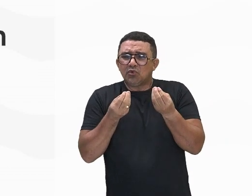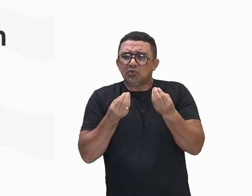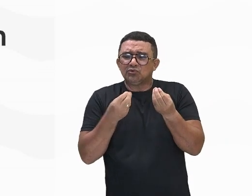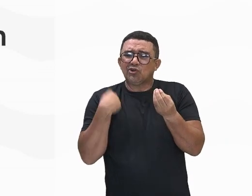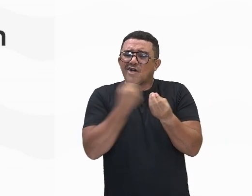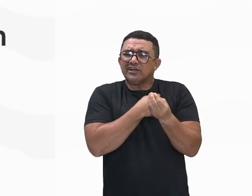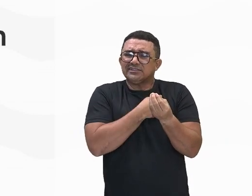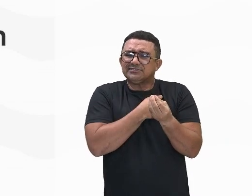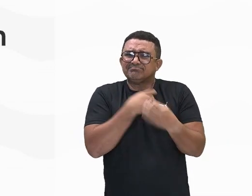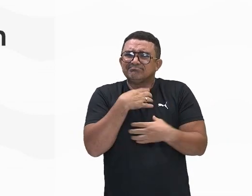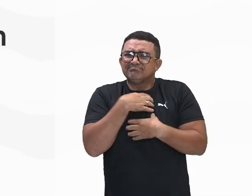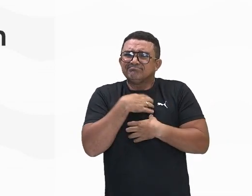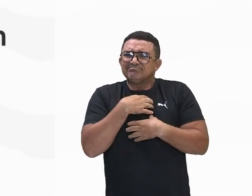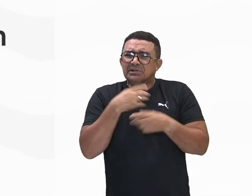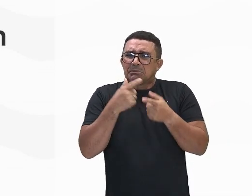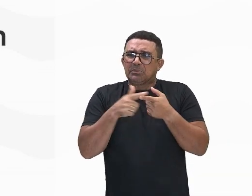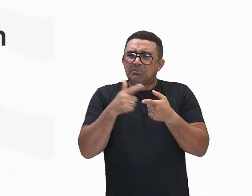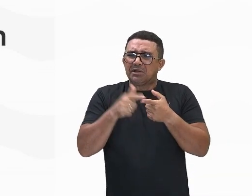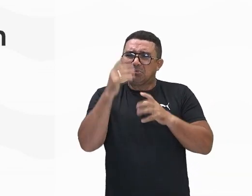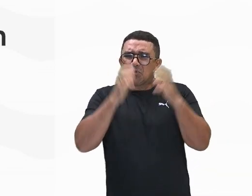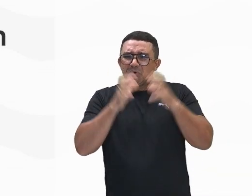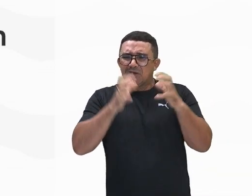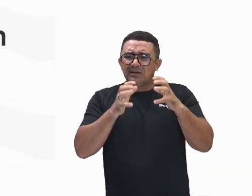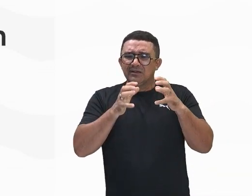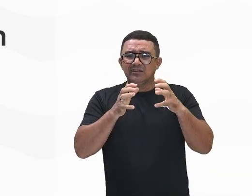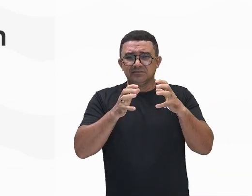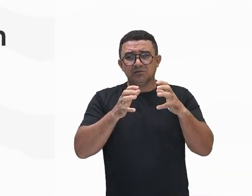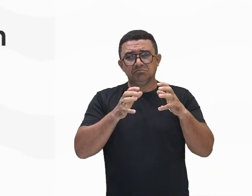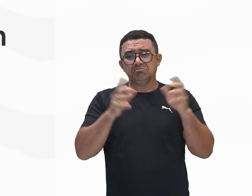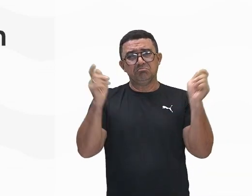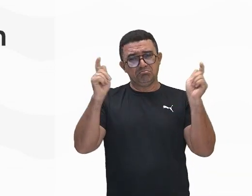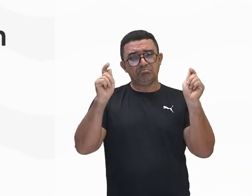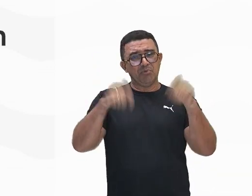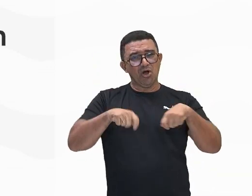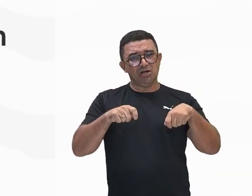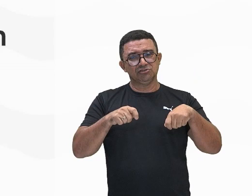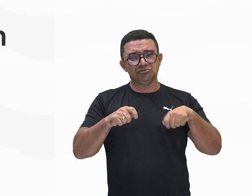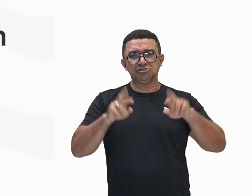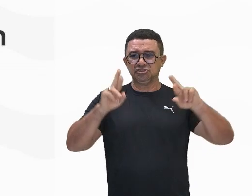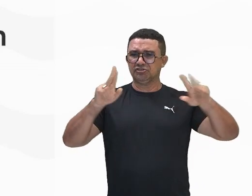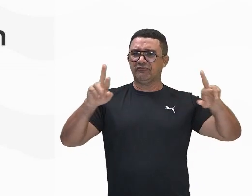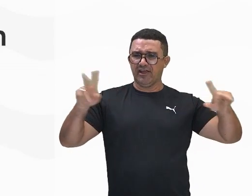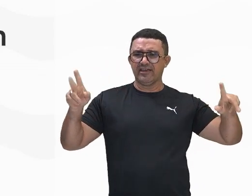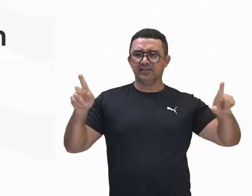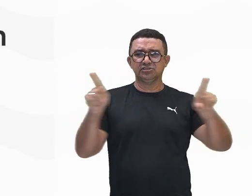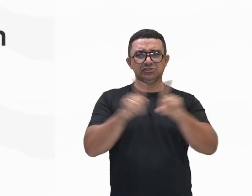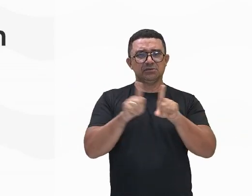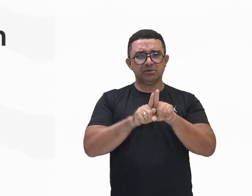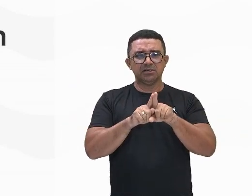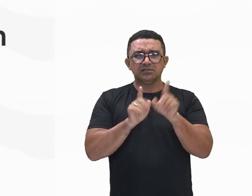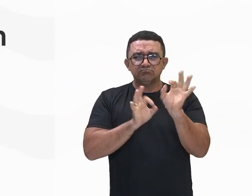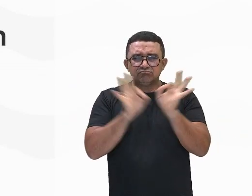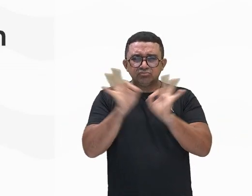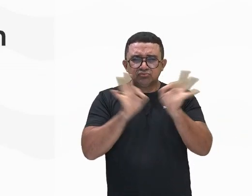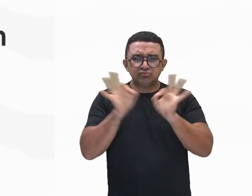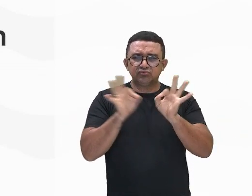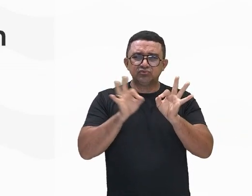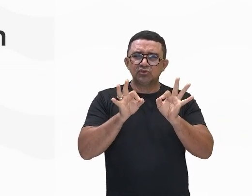nos fazer toda a diferença em nossos relacionamentos e na construção de um